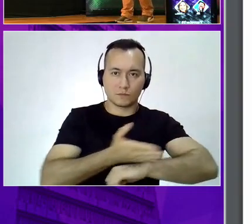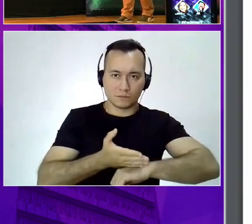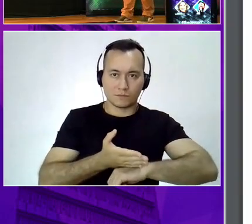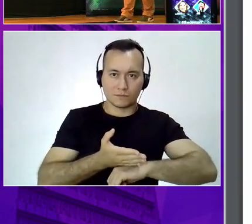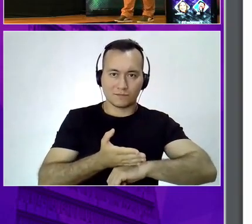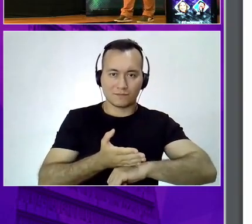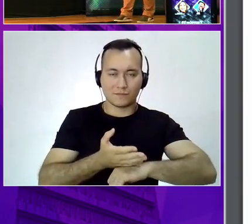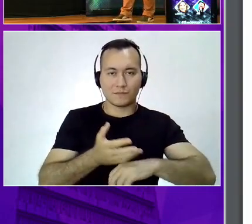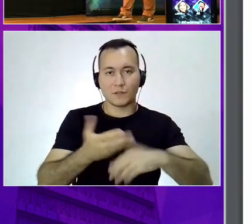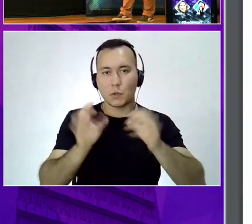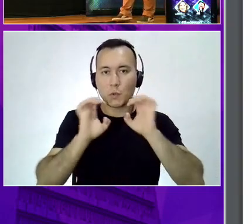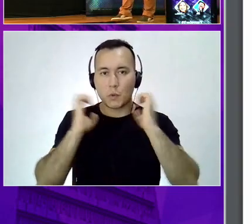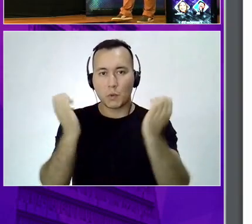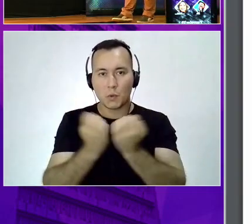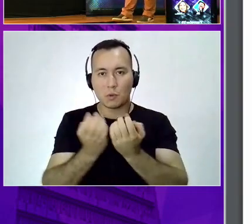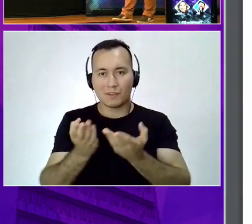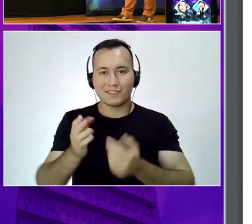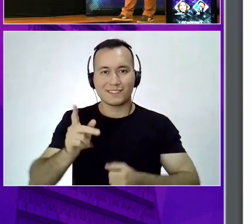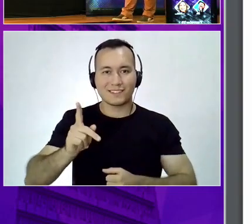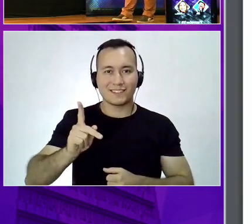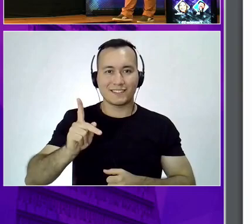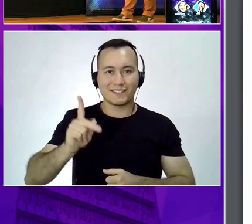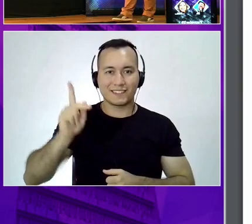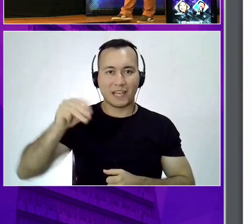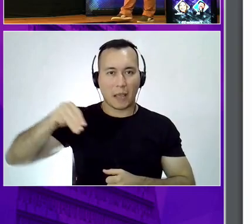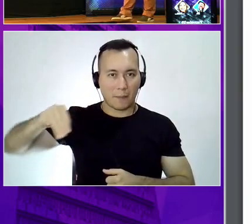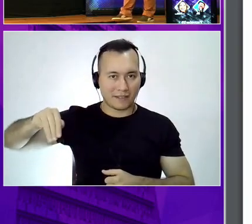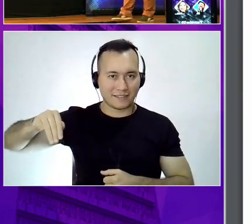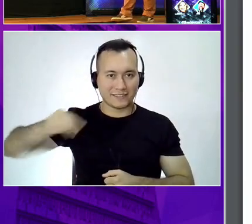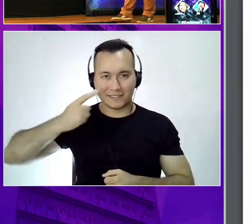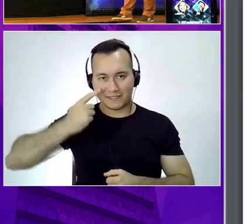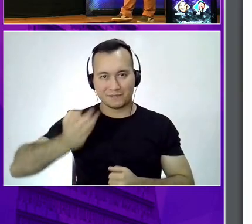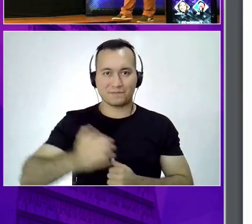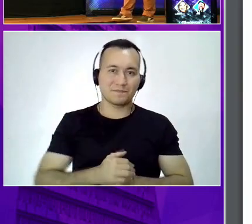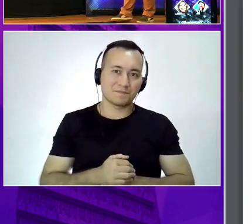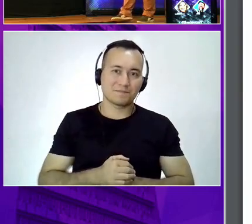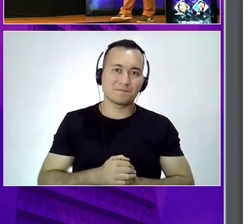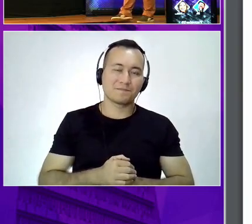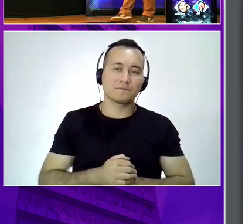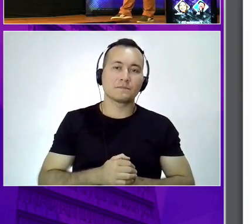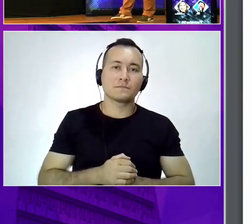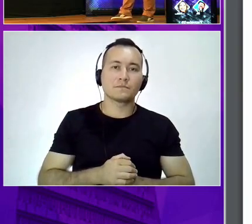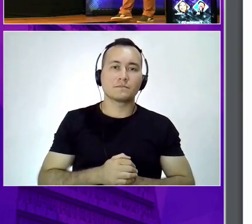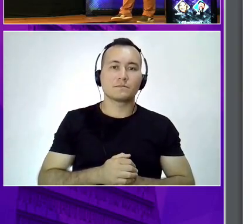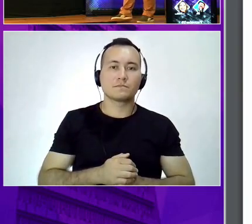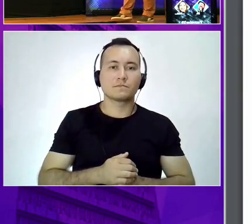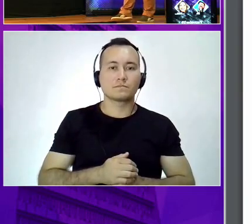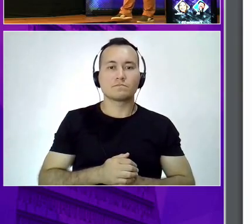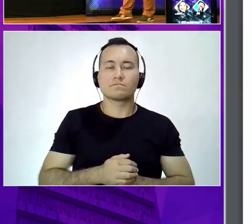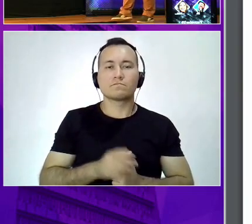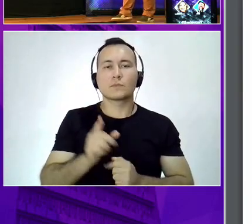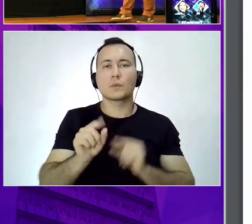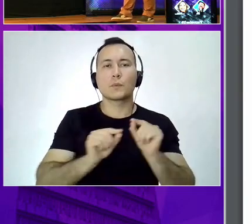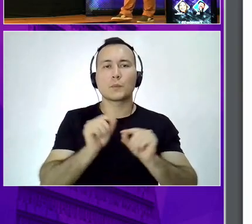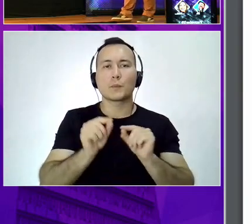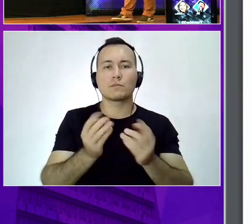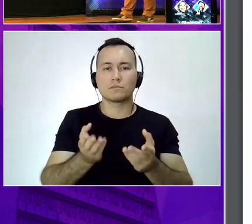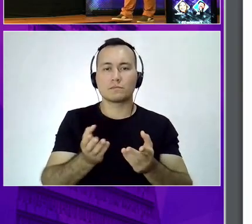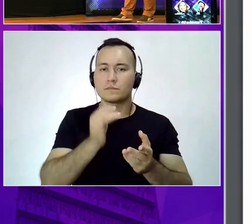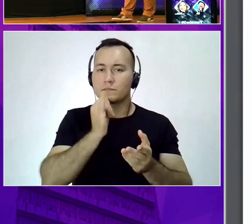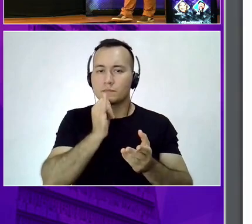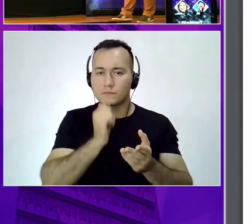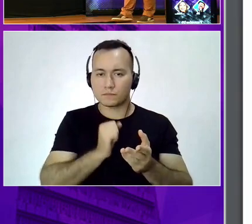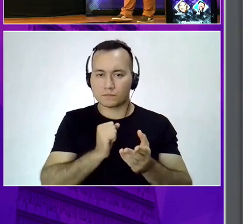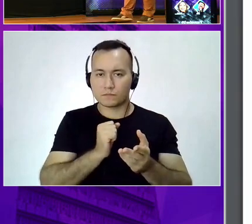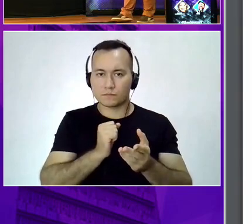Kanban Maturity Model trouxe de uma forma muito legal, né, e que eu trouxe aqui para esse Canvas, é o assessment social e cultural. Então,